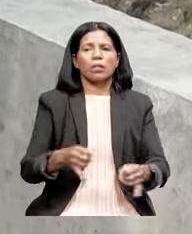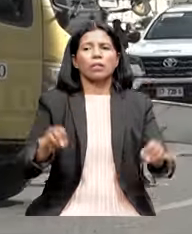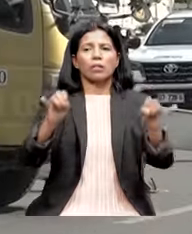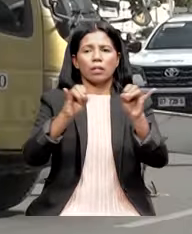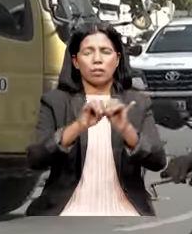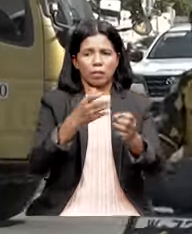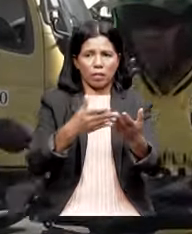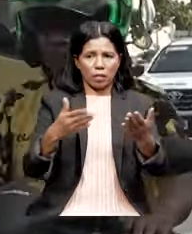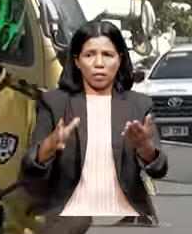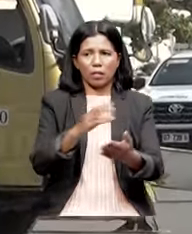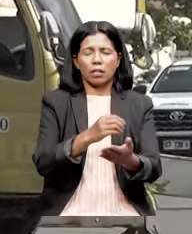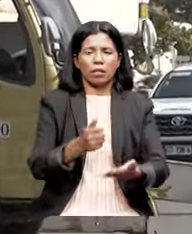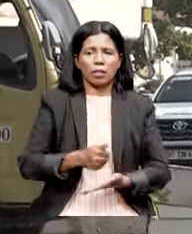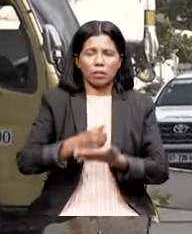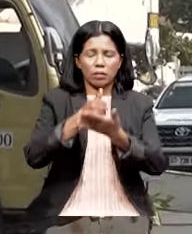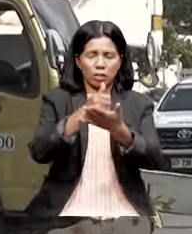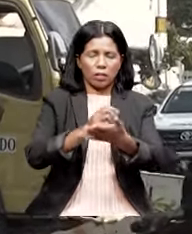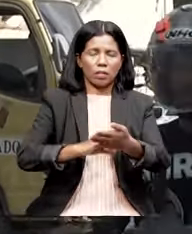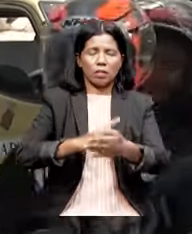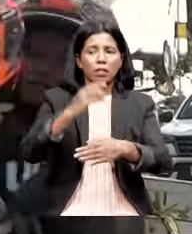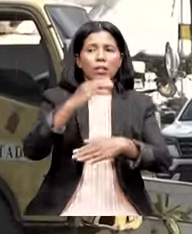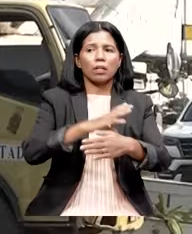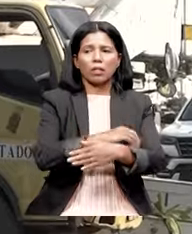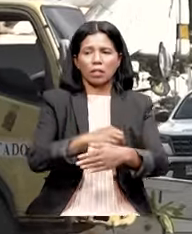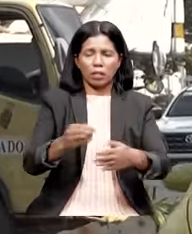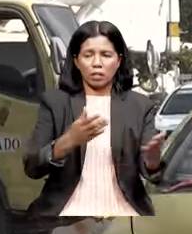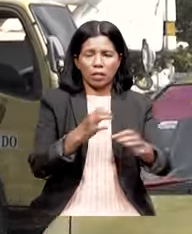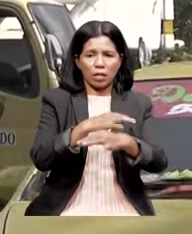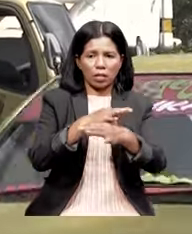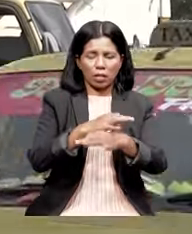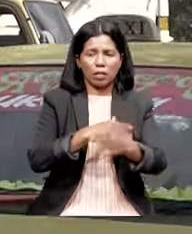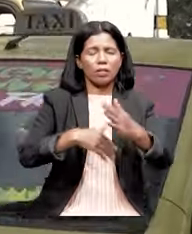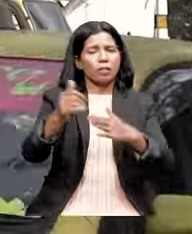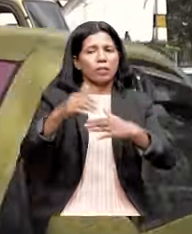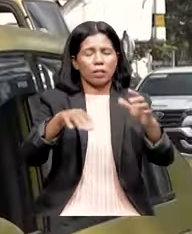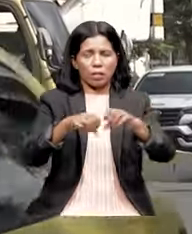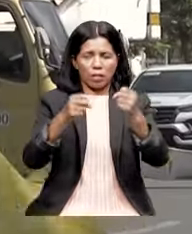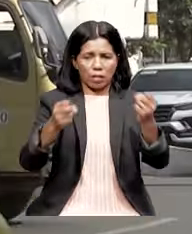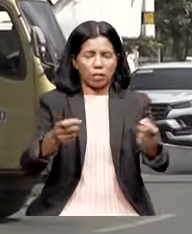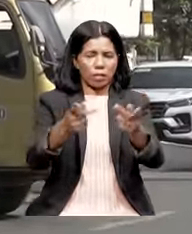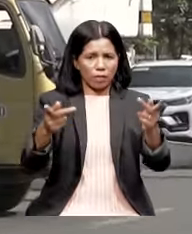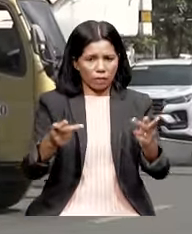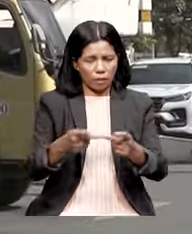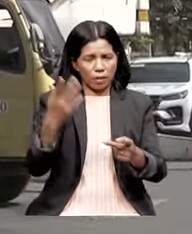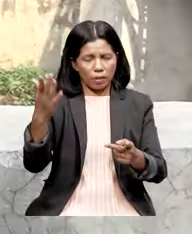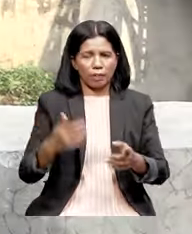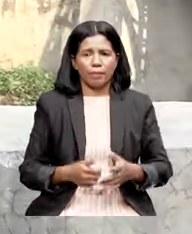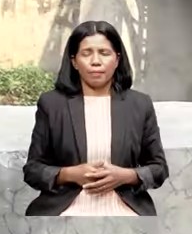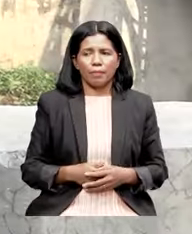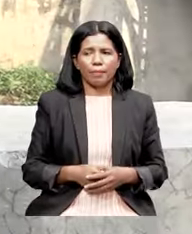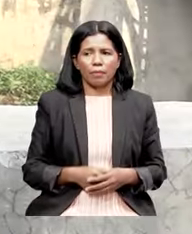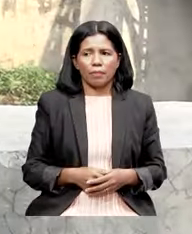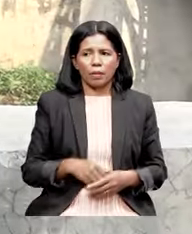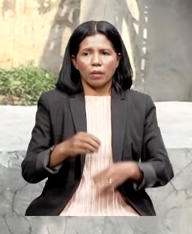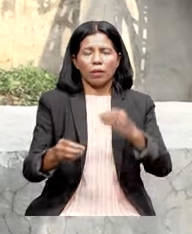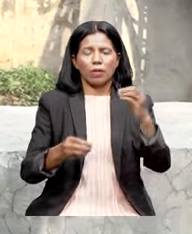e Equipamento no apoio ao desenvolvimento de infraestrutura, onde normaliza a infraestrutura na vegeta estraga e área de fere. Sobre